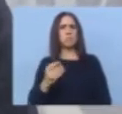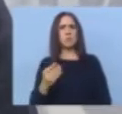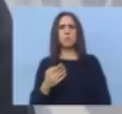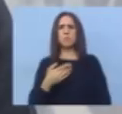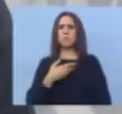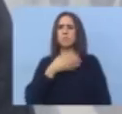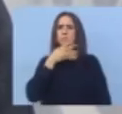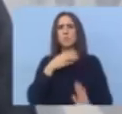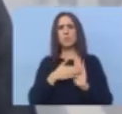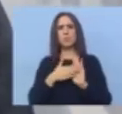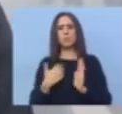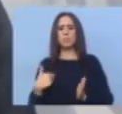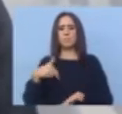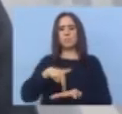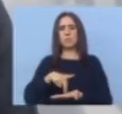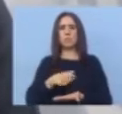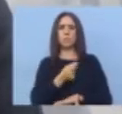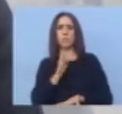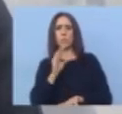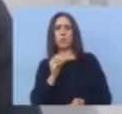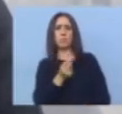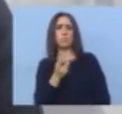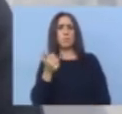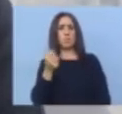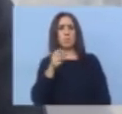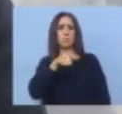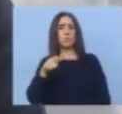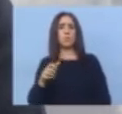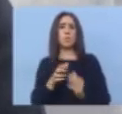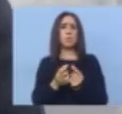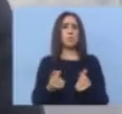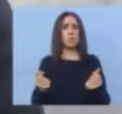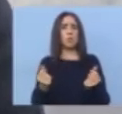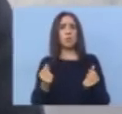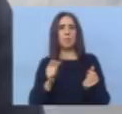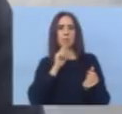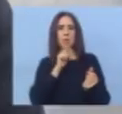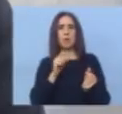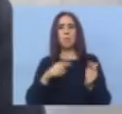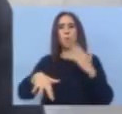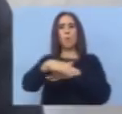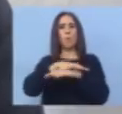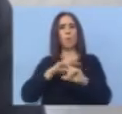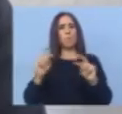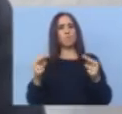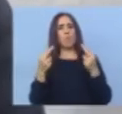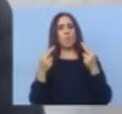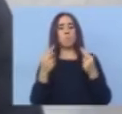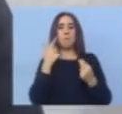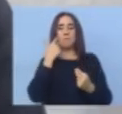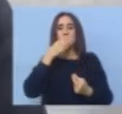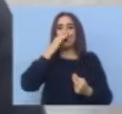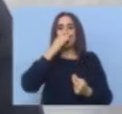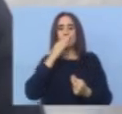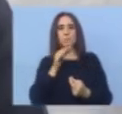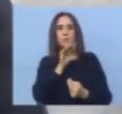testemunho através da presença. Muitas vezes somos 40, 50 pessoas a rezar o terço e as pessoas que estão lá a passar vêm e ficam se calhar curiosos e depois